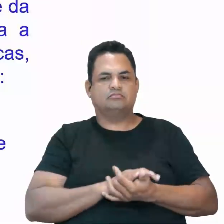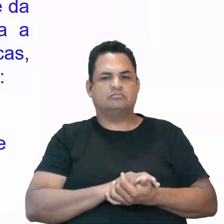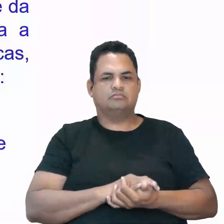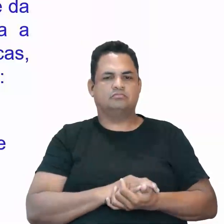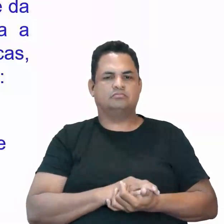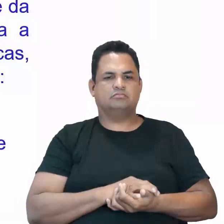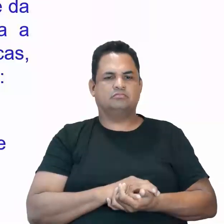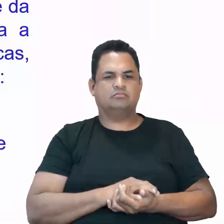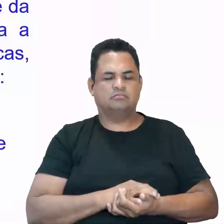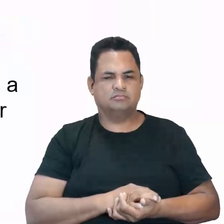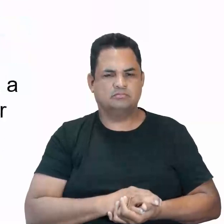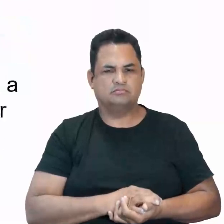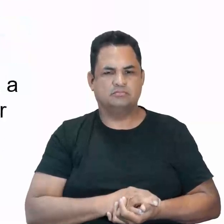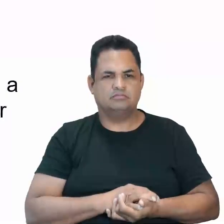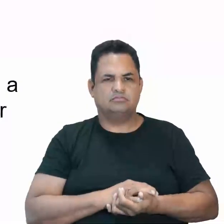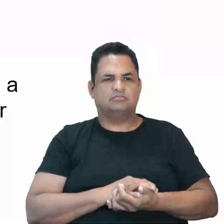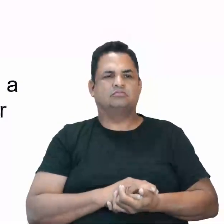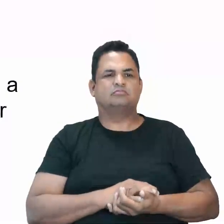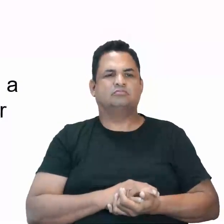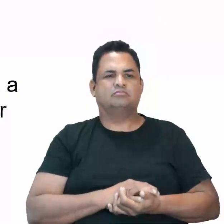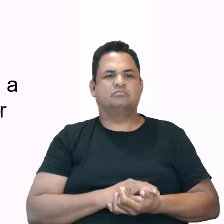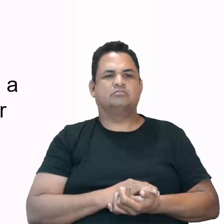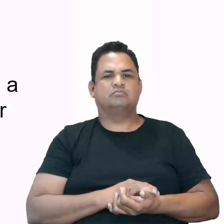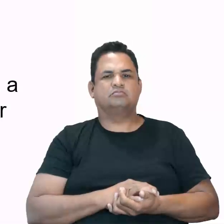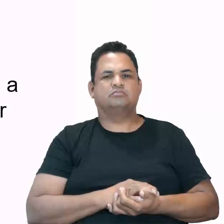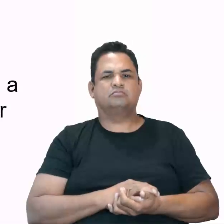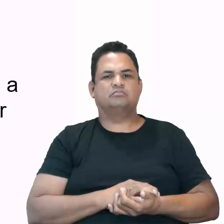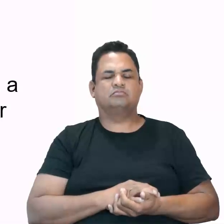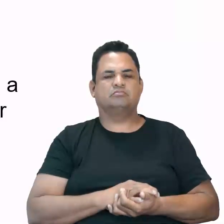positiva antes, né? Isso. Bom,